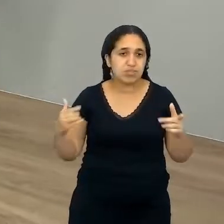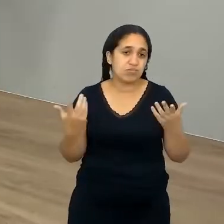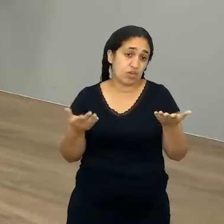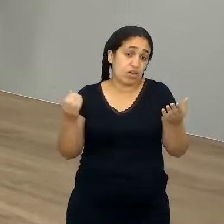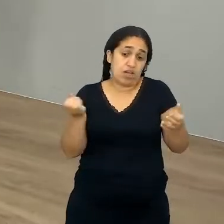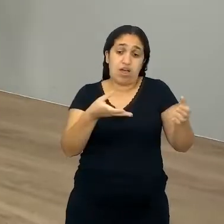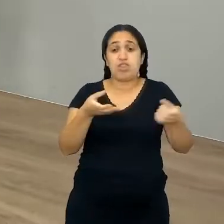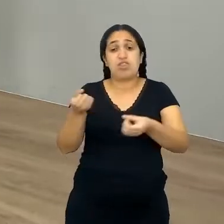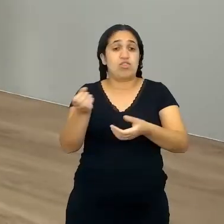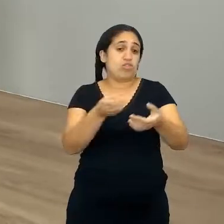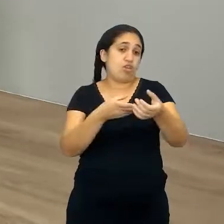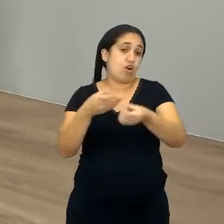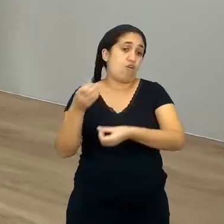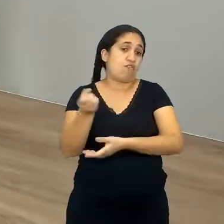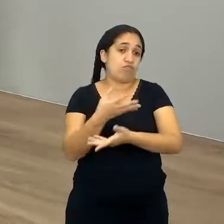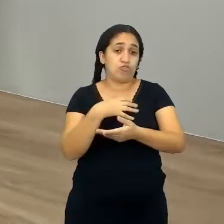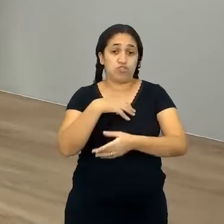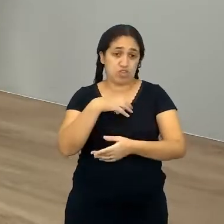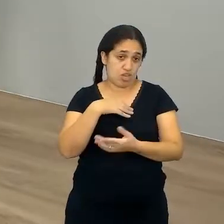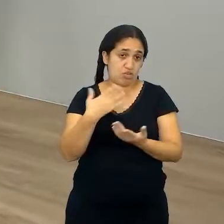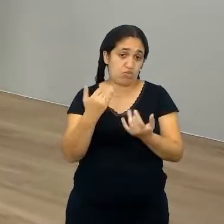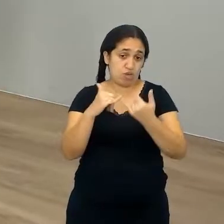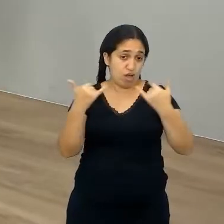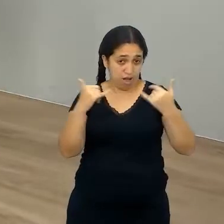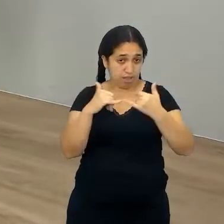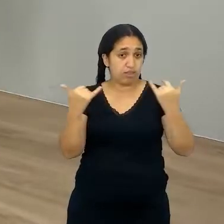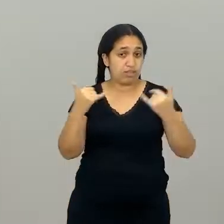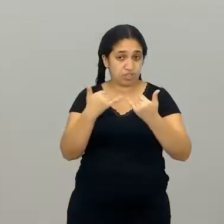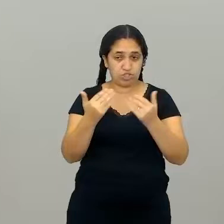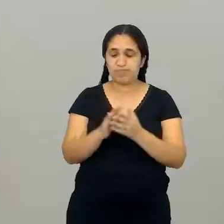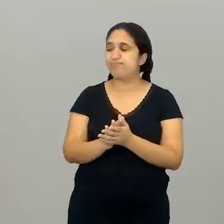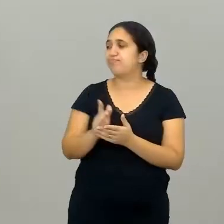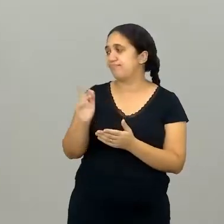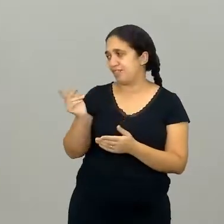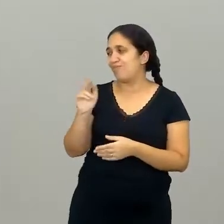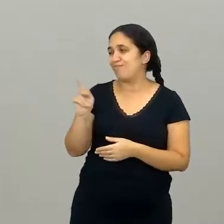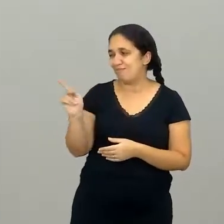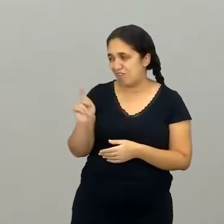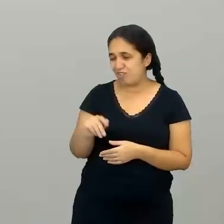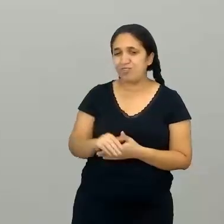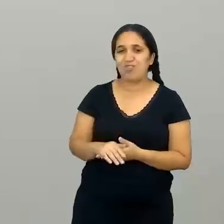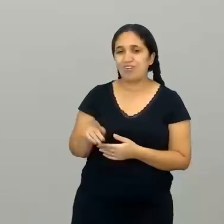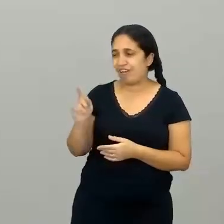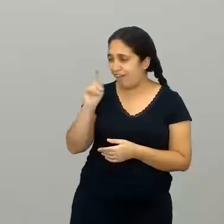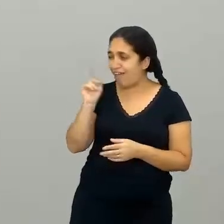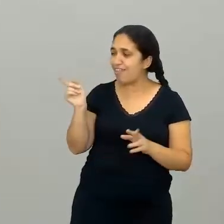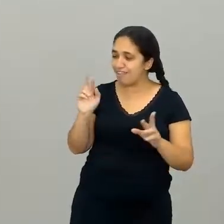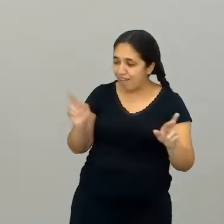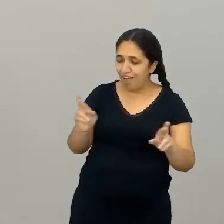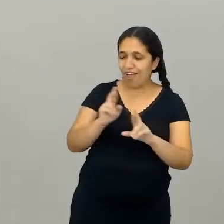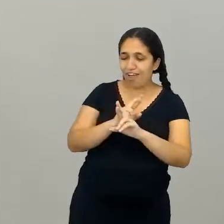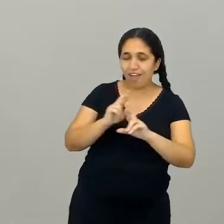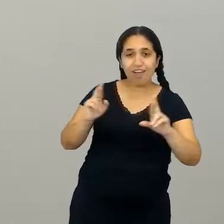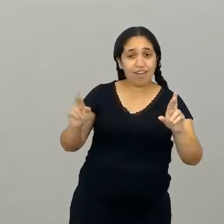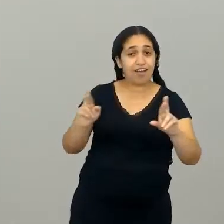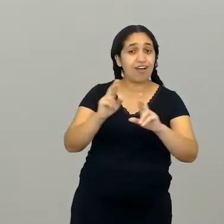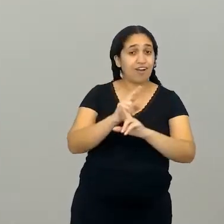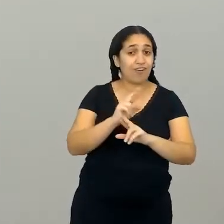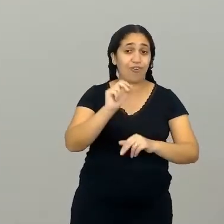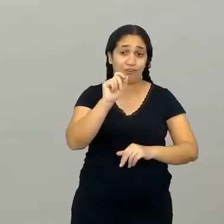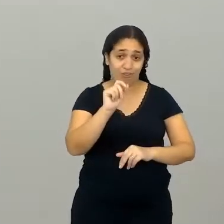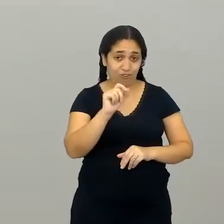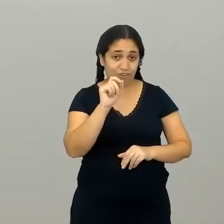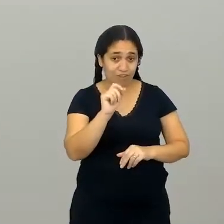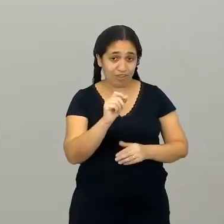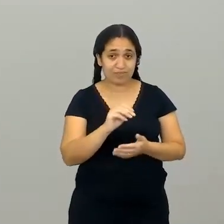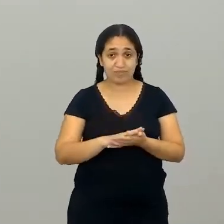novas tecnologias, dessas novas formas de energia. O professor Valmir, ele mandou bem quando ele relacionou esse processo à questão